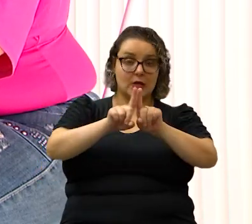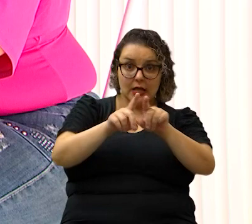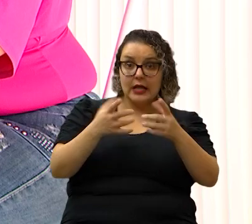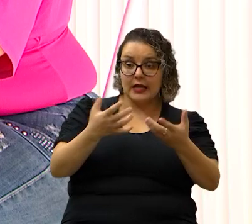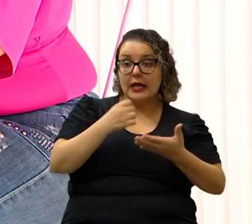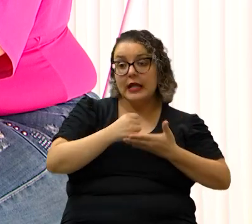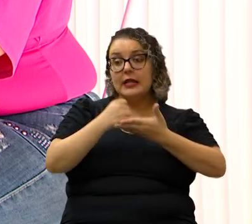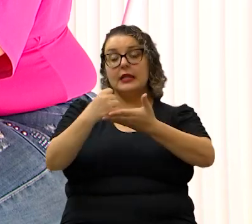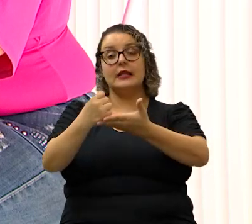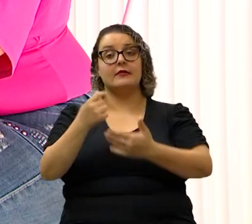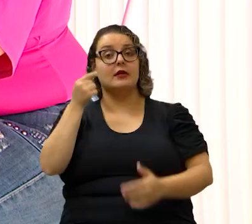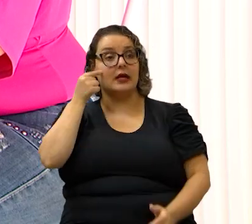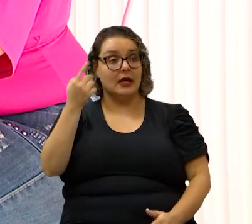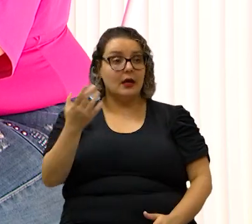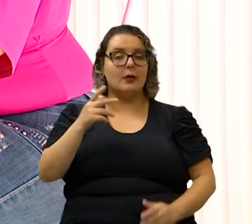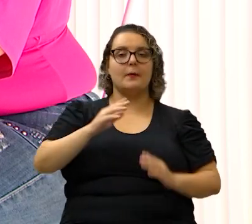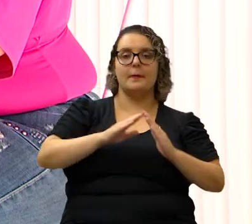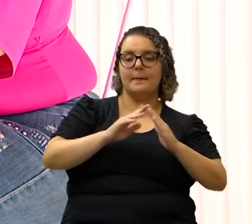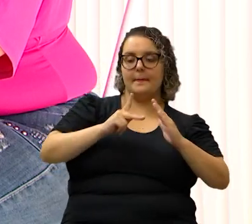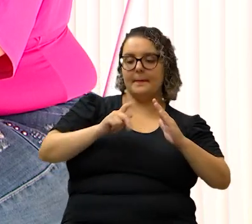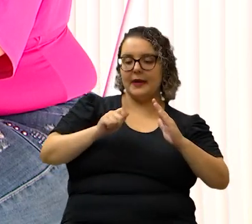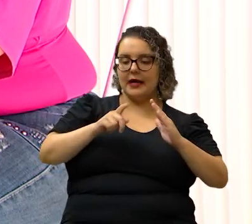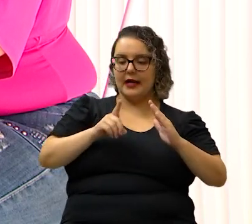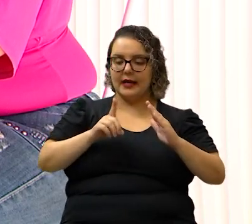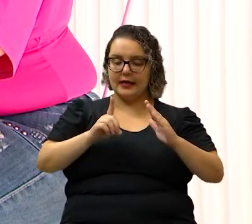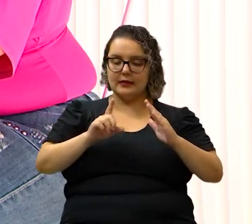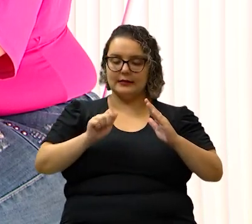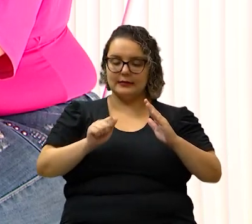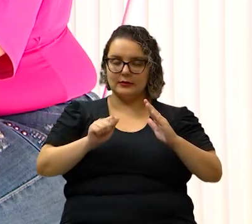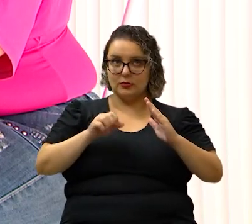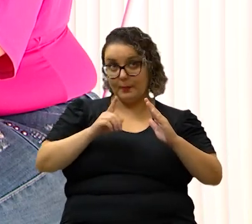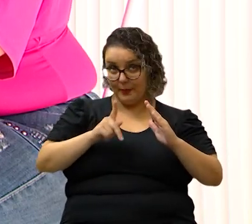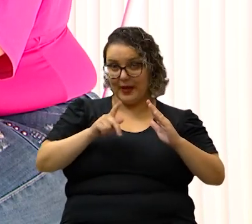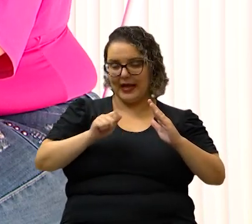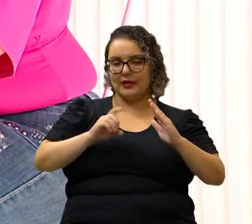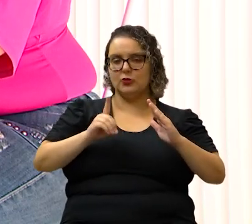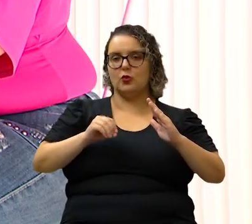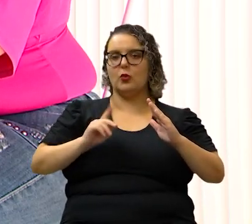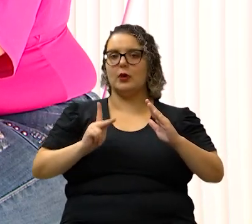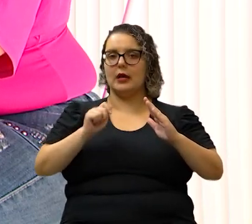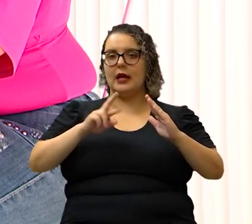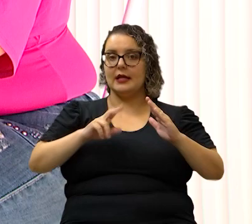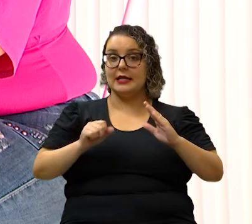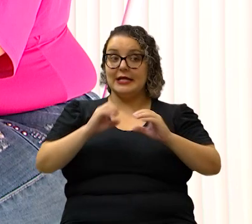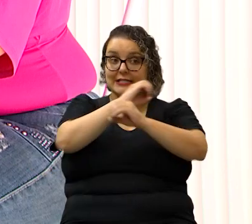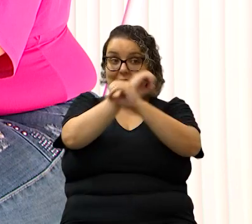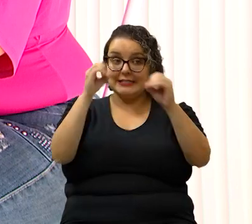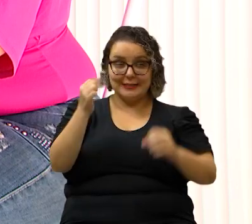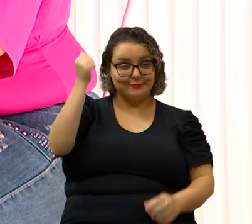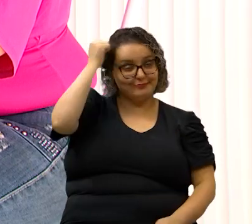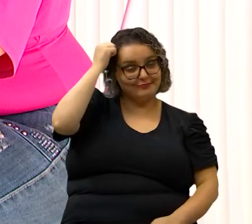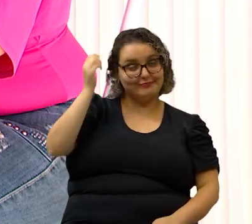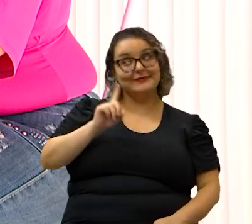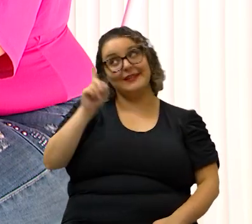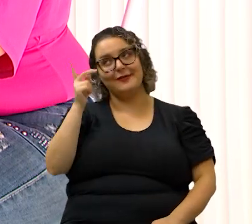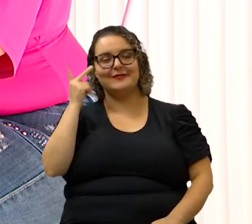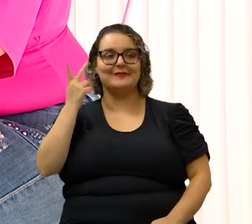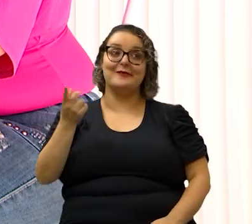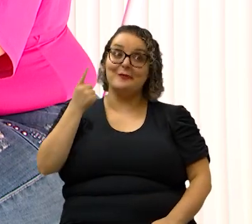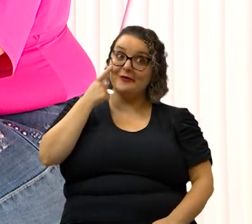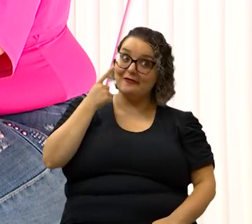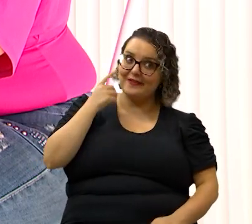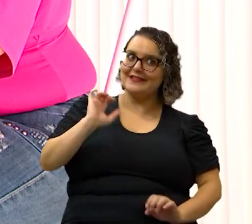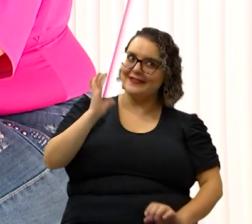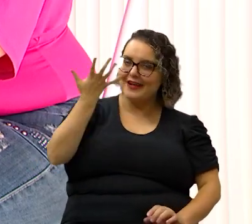que querem realmente levar o conceito Padocaria, nosso conceito zero culpa, né, para São Paulo. Então, vamos ver se isso vai